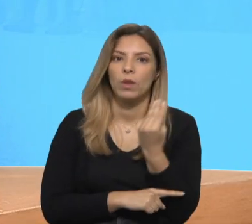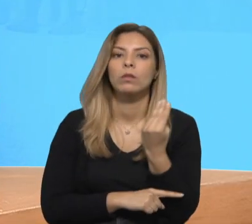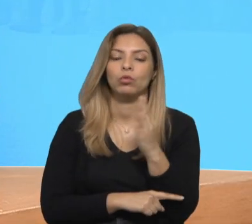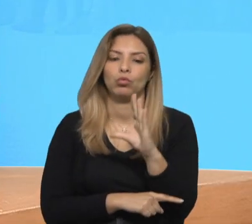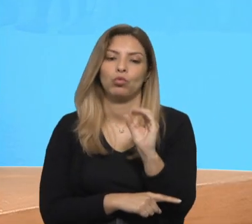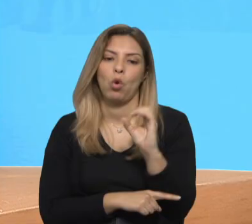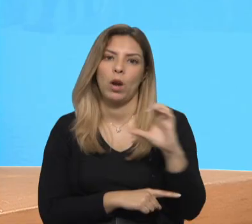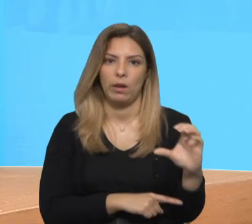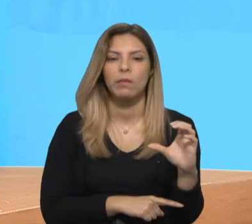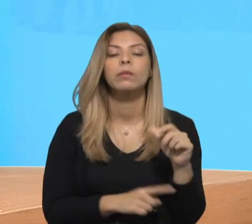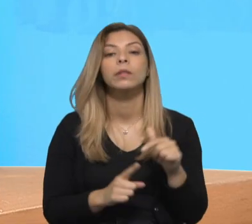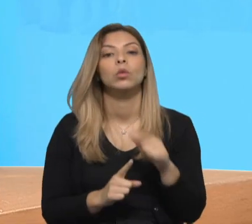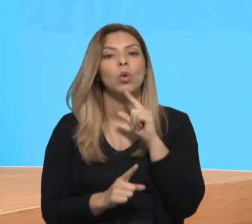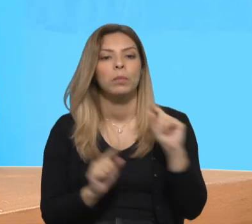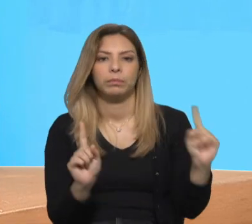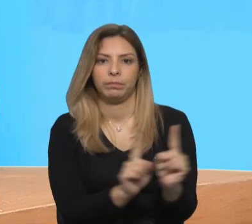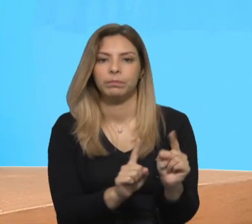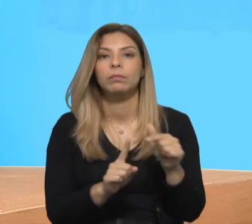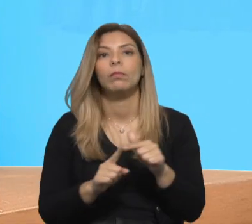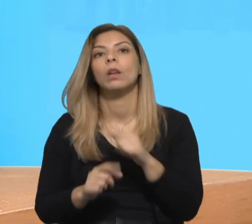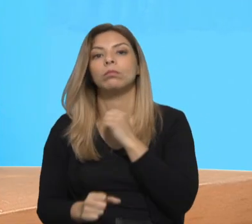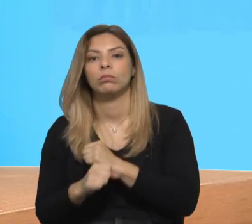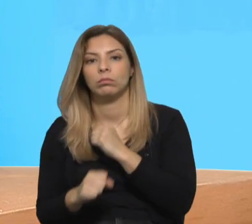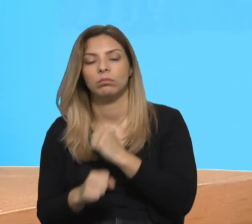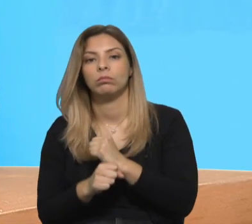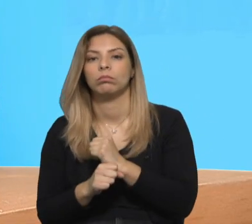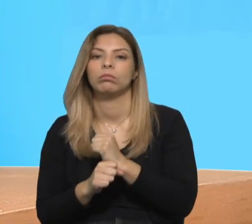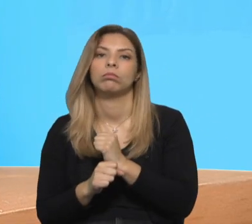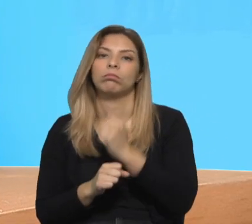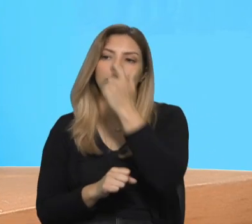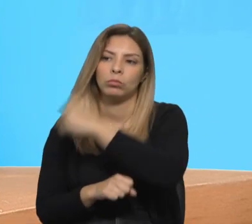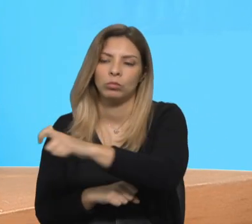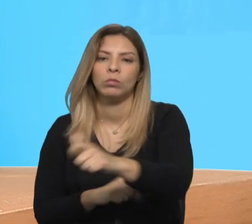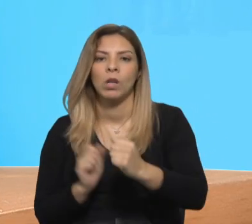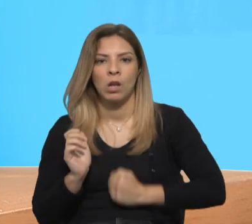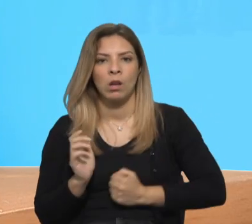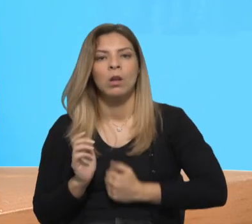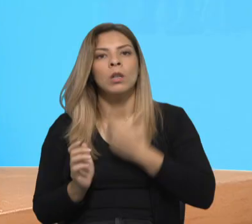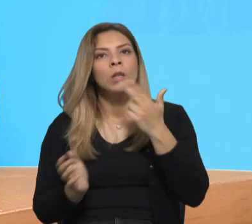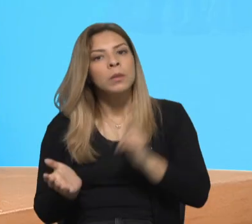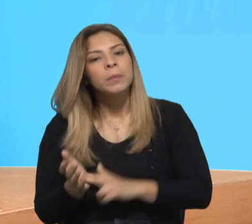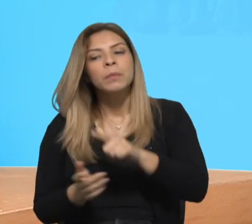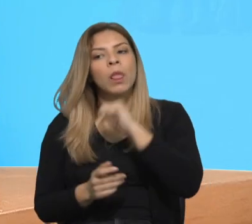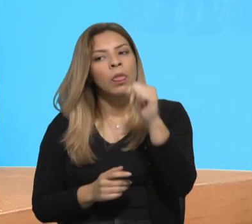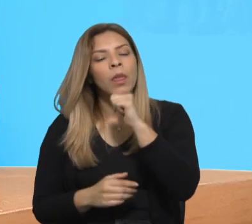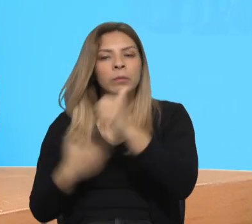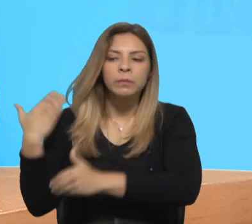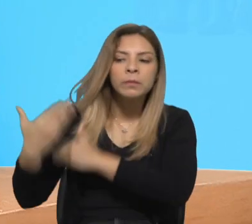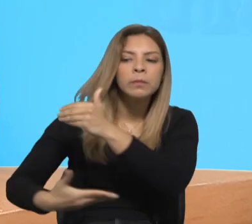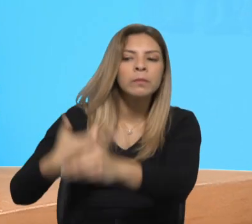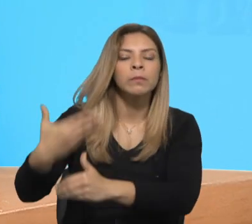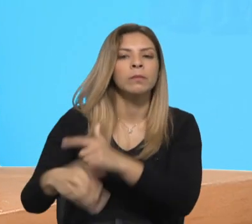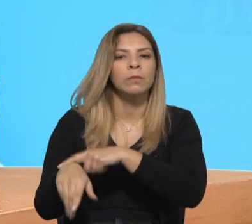Liga Operária Católica, Movimento de Trabalhadores Cristãos, realizaram e continuam a realizar ao longo